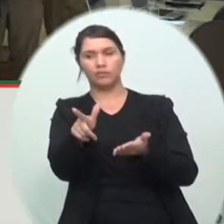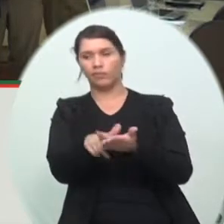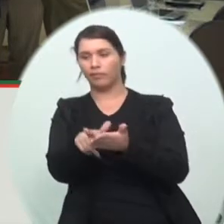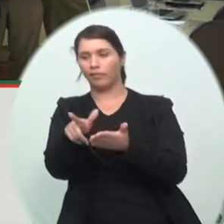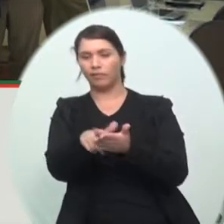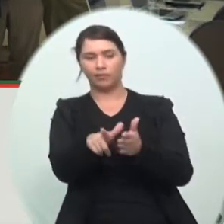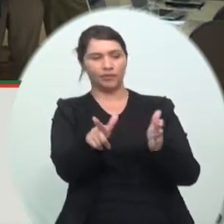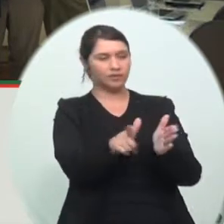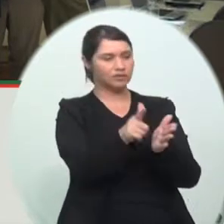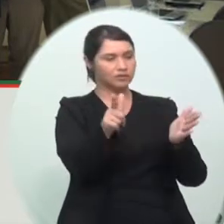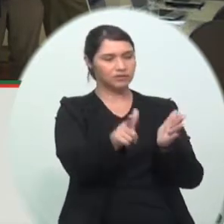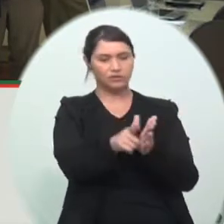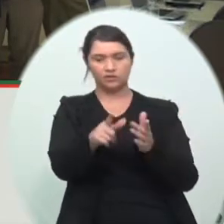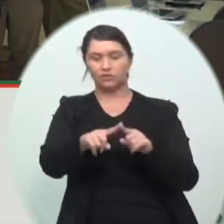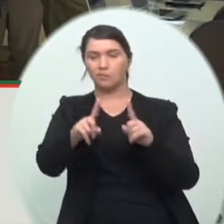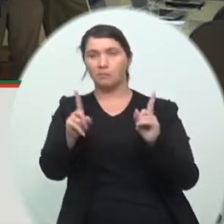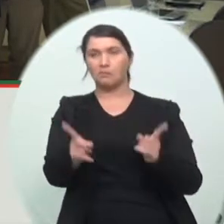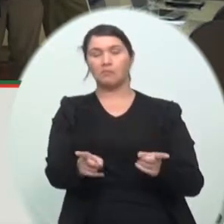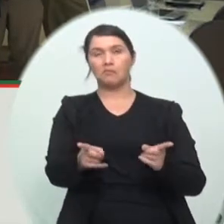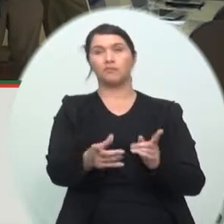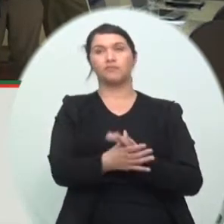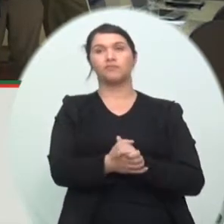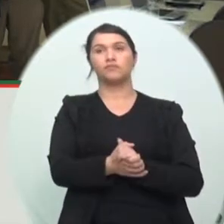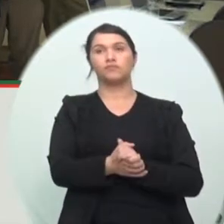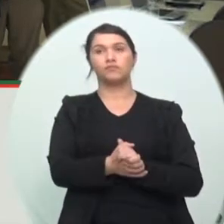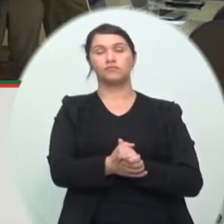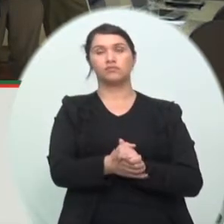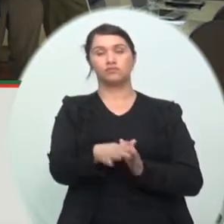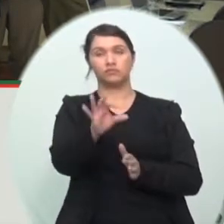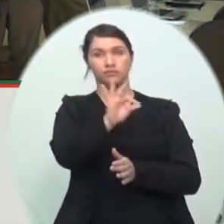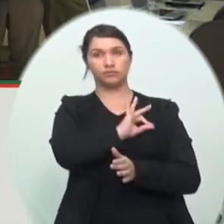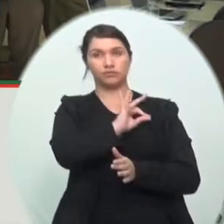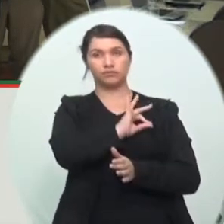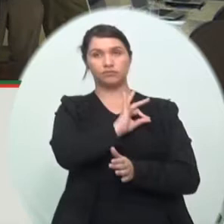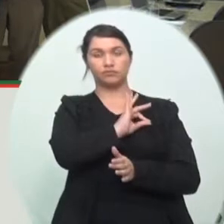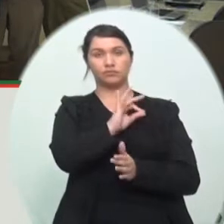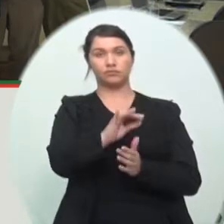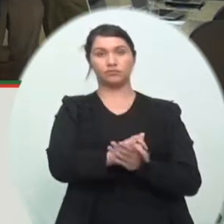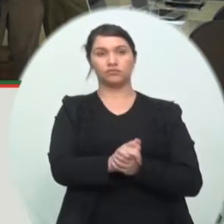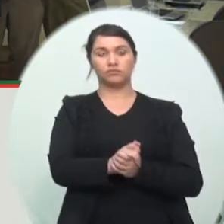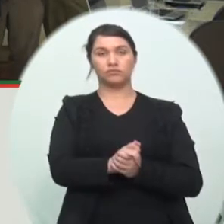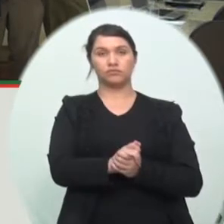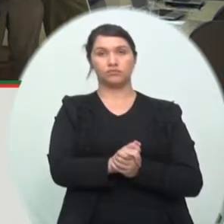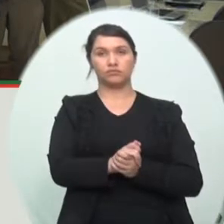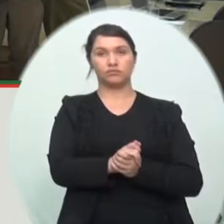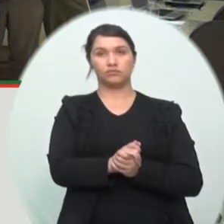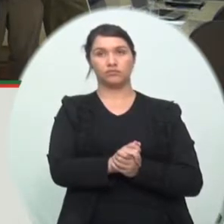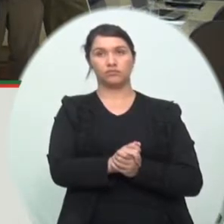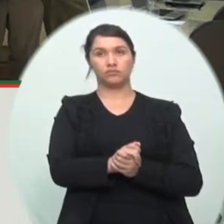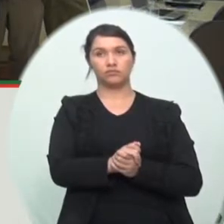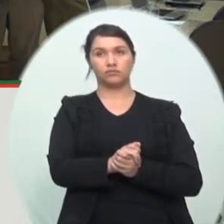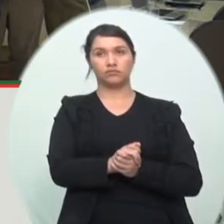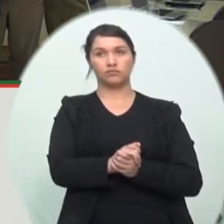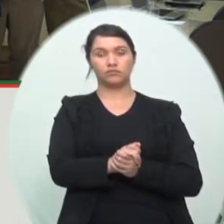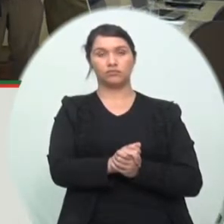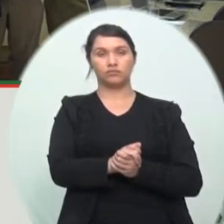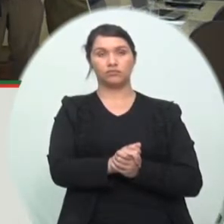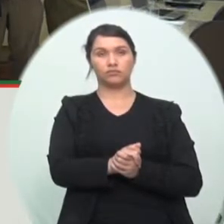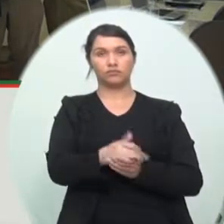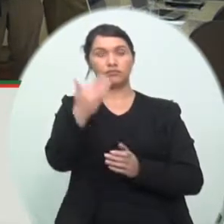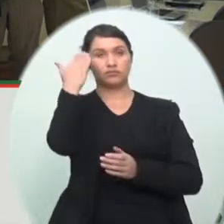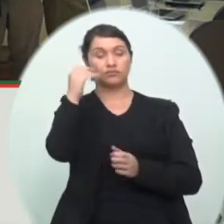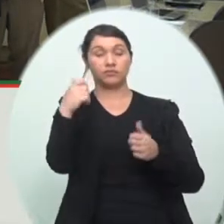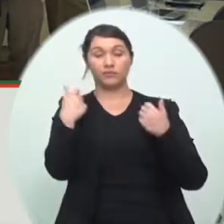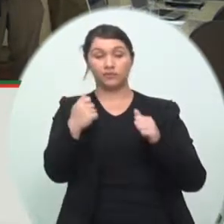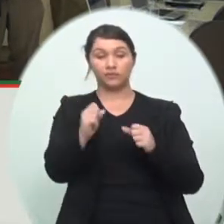o desdobramento do nosso policiamento, ele estava muito vinculado ao que nós precisávamos executar. Mas